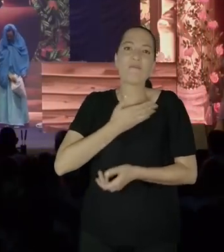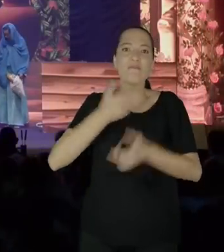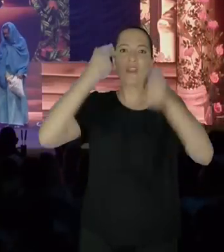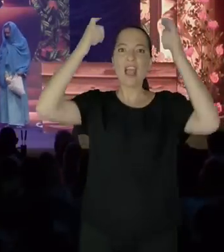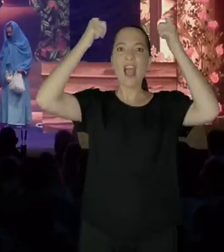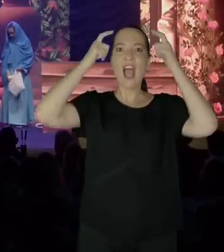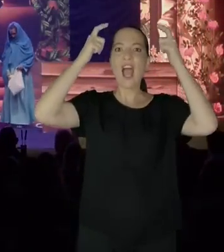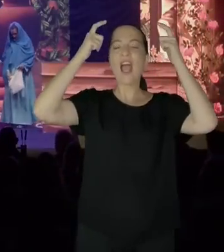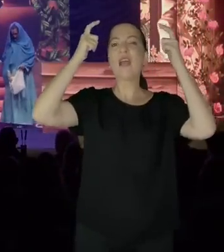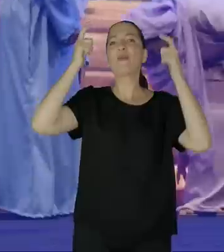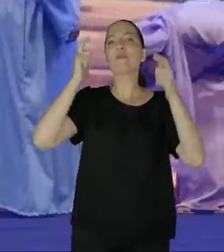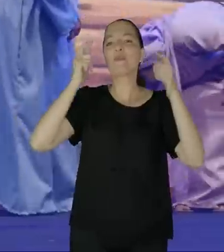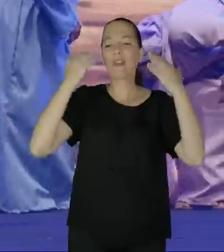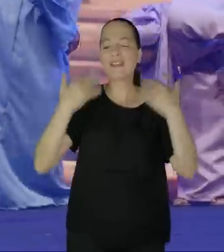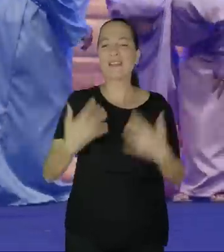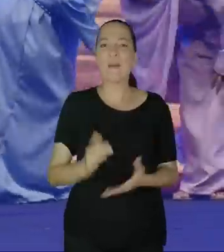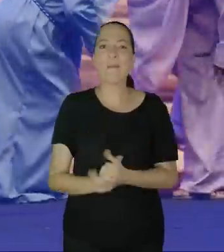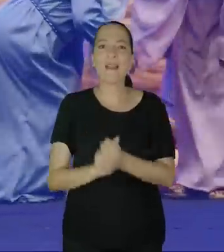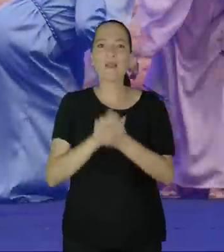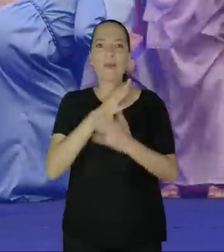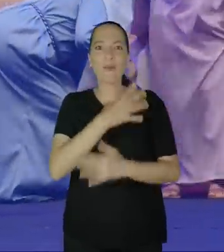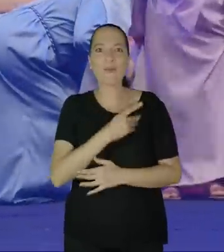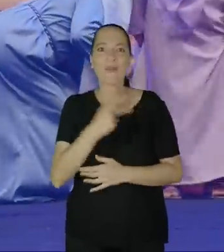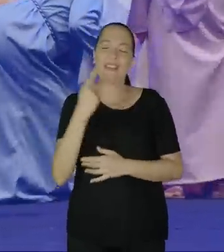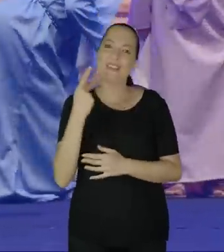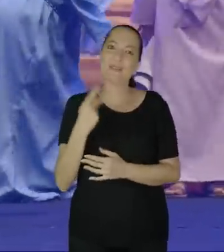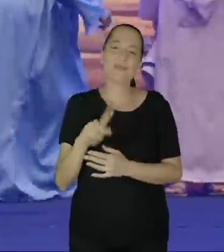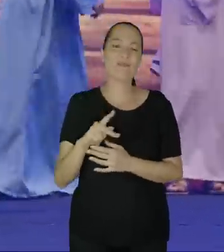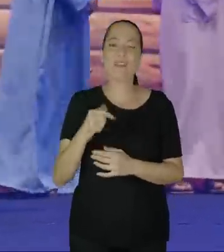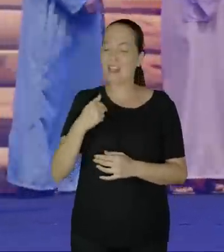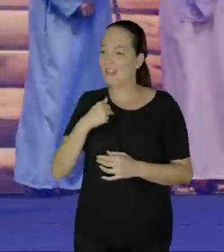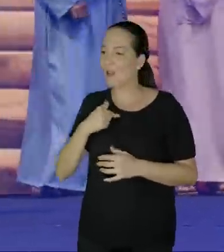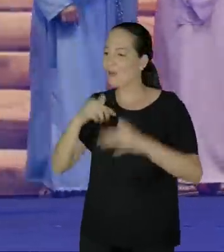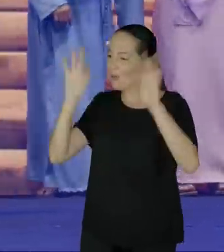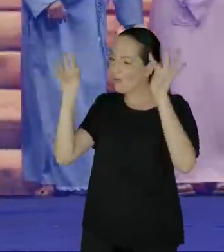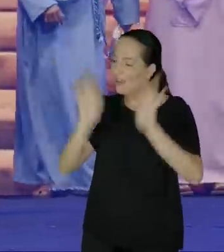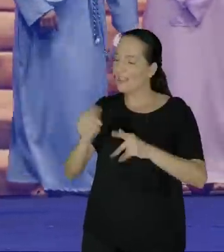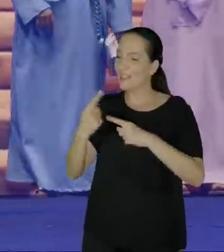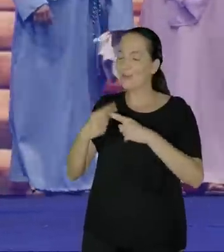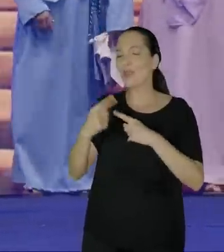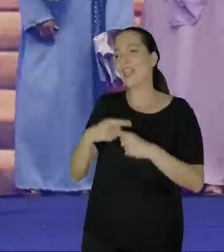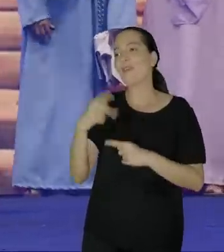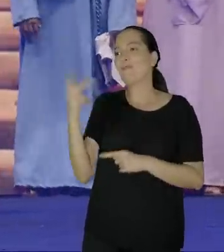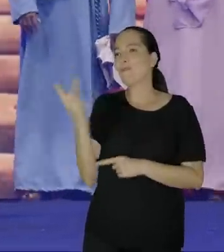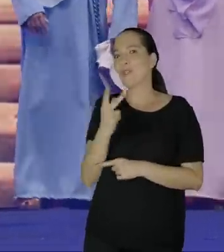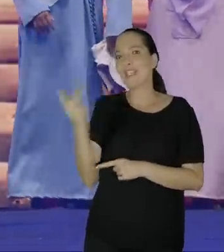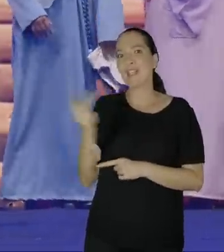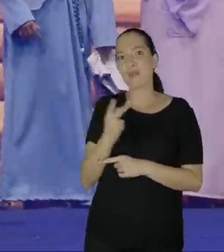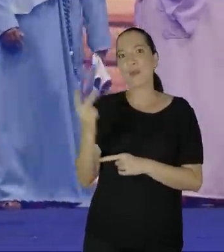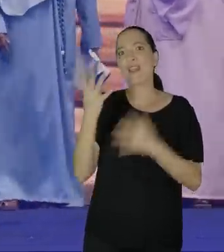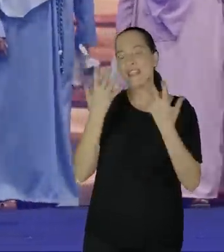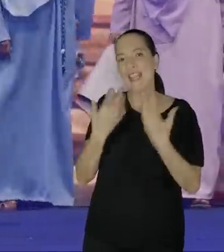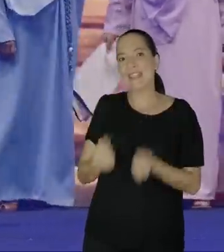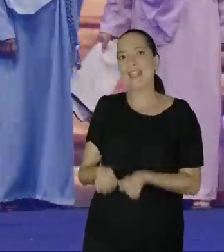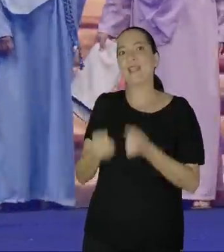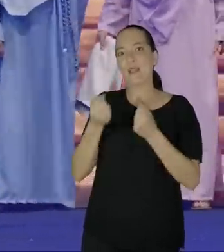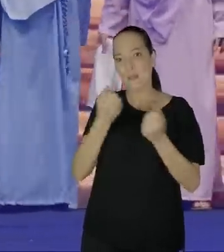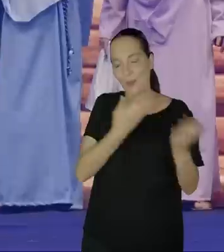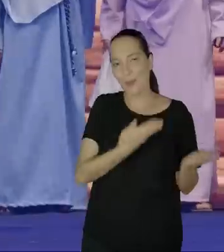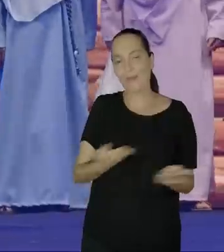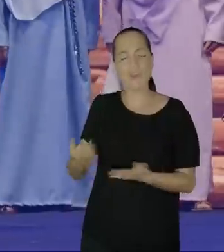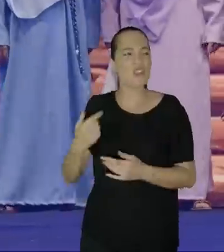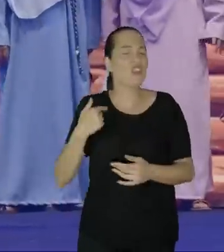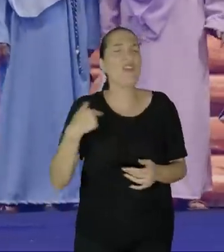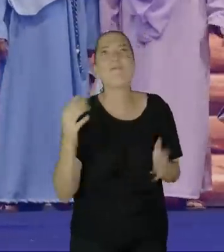Casamento de sua filha. Estou muito feliz por você, Jesus, ter aceitado o convite. E eu louvo a